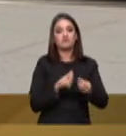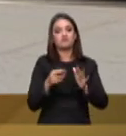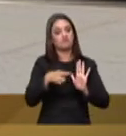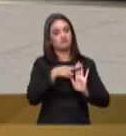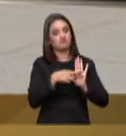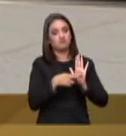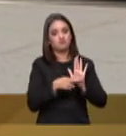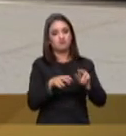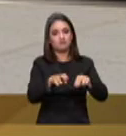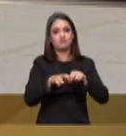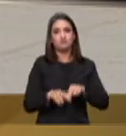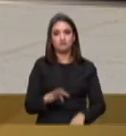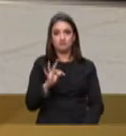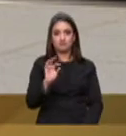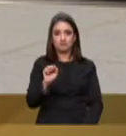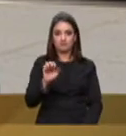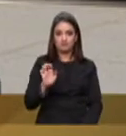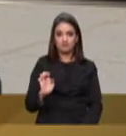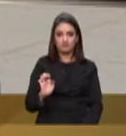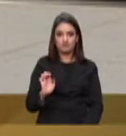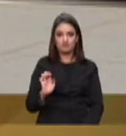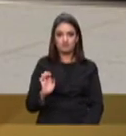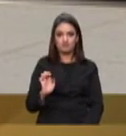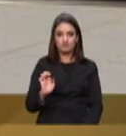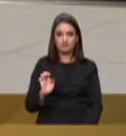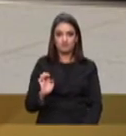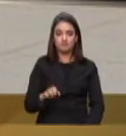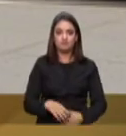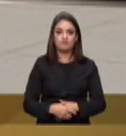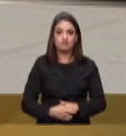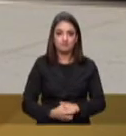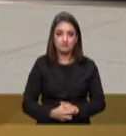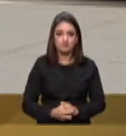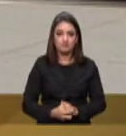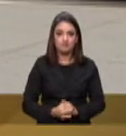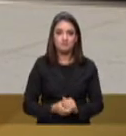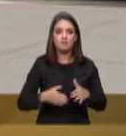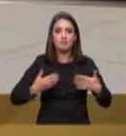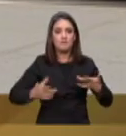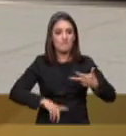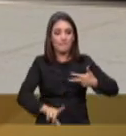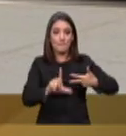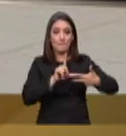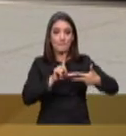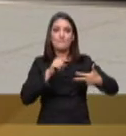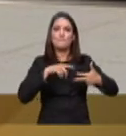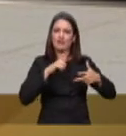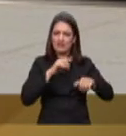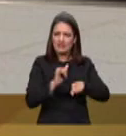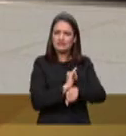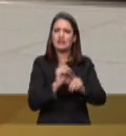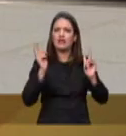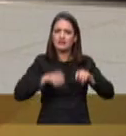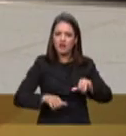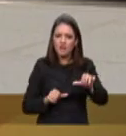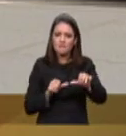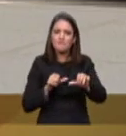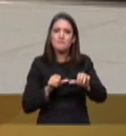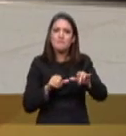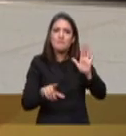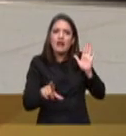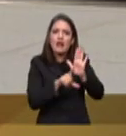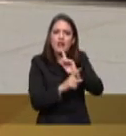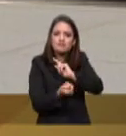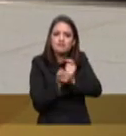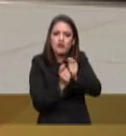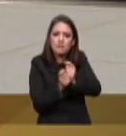pelo Tribunal Superior Eleitoral. Para fenômenos novos, o Poder Legislativo tem meios para atualizar a legislação em vigor e